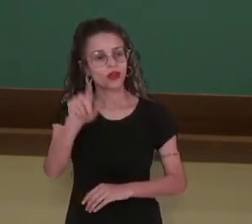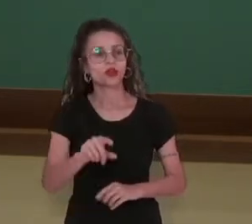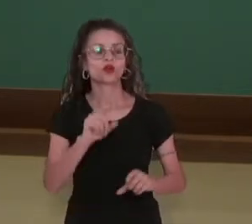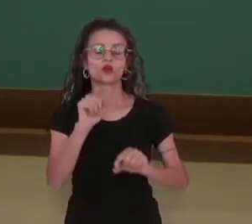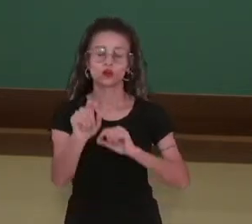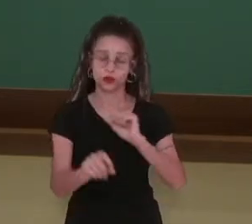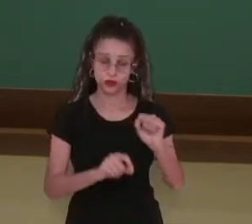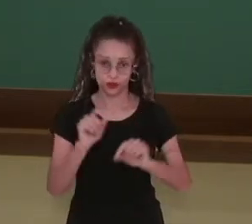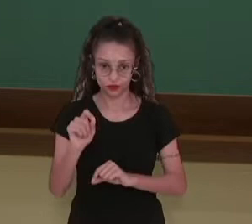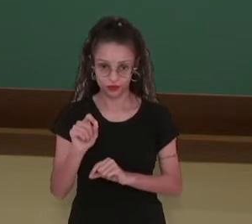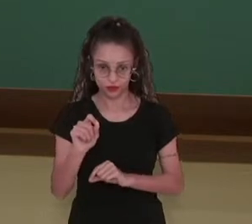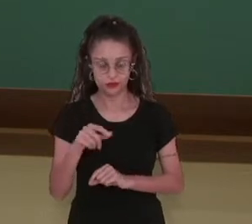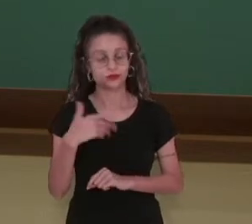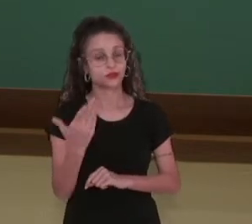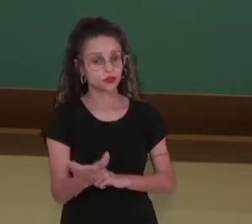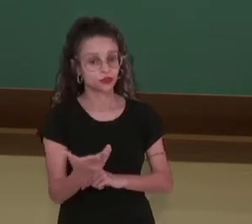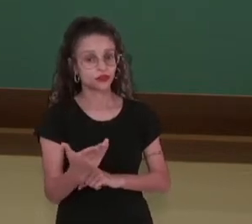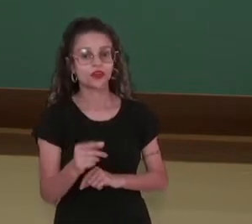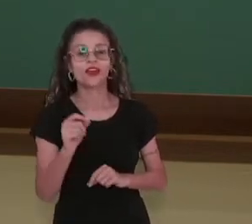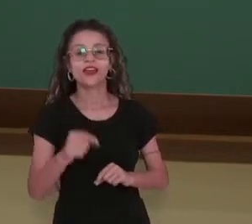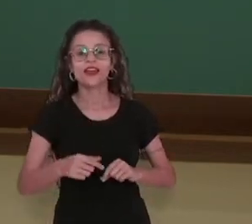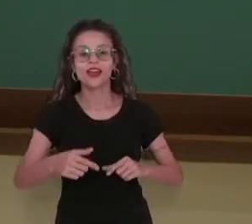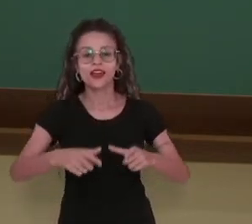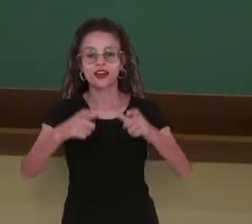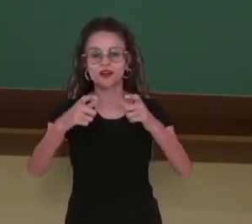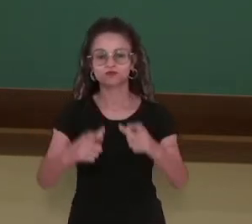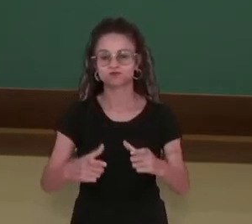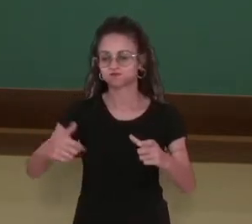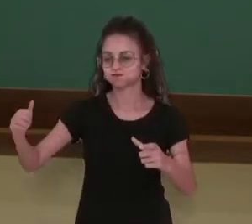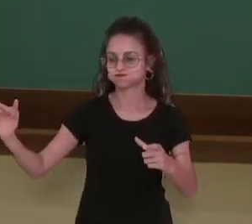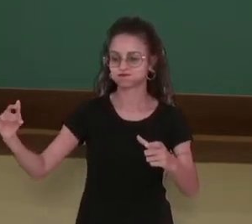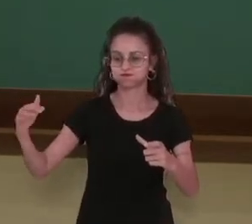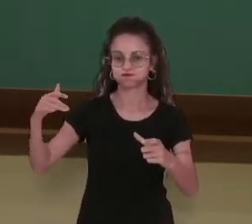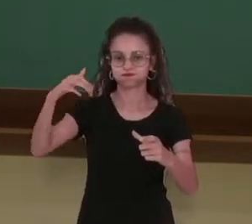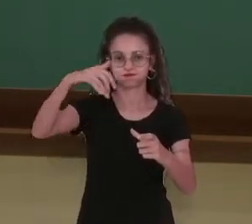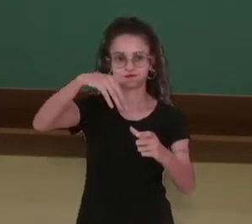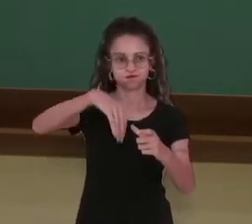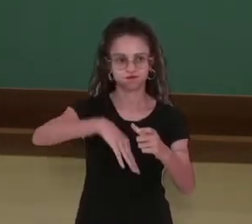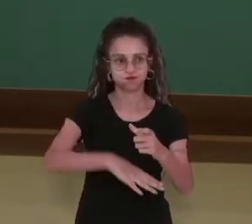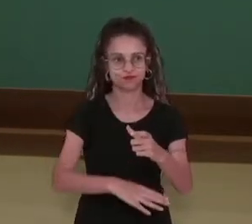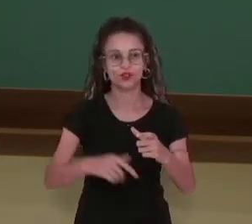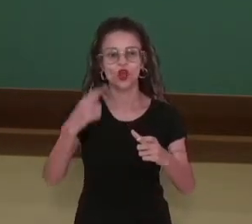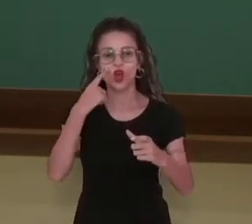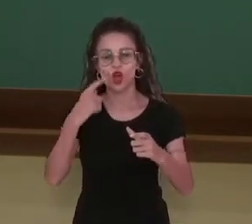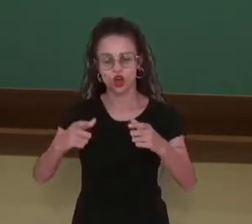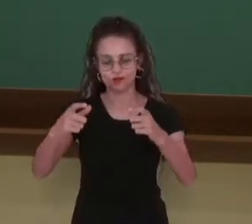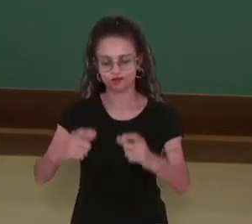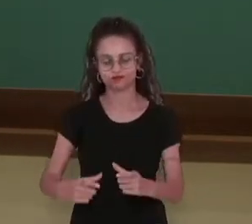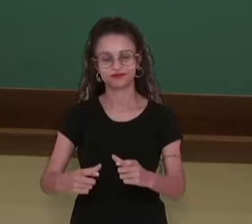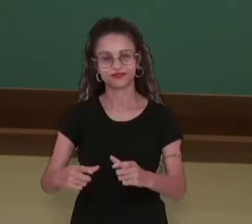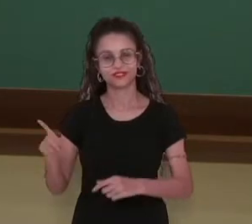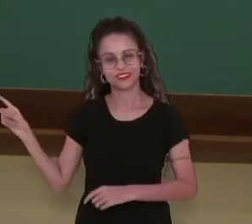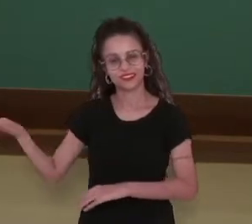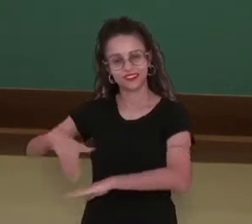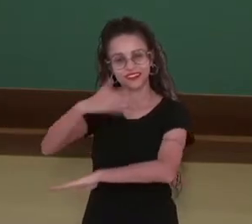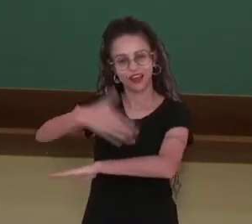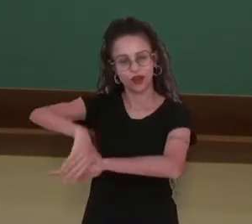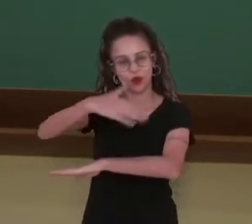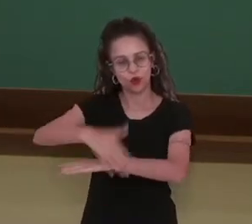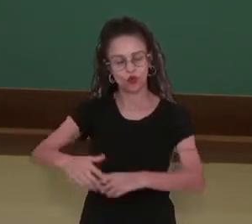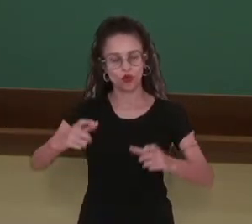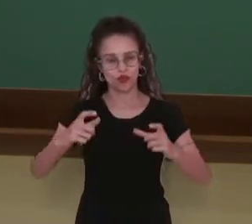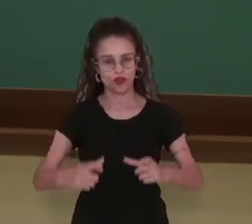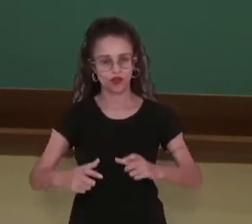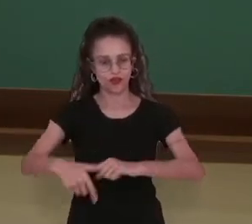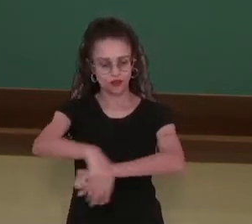ser dado a quê? Aos bueiros, né? Das ruas. Ó, tá aqui o bueiro, né, na sarjeta da rua,